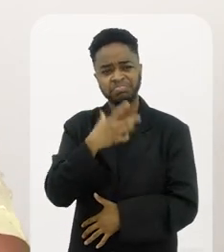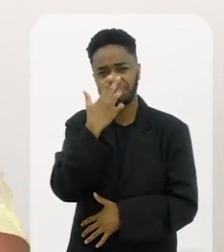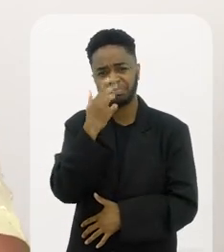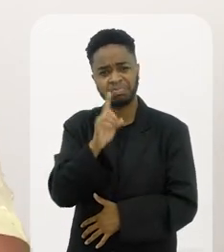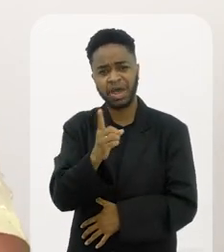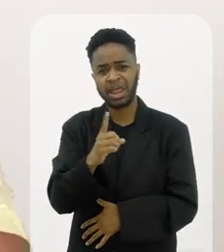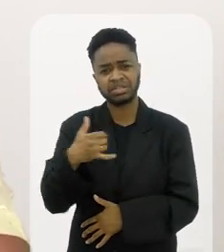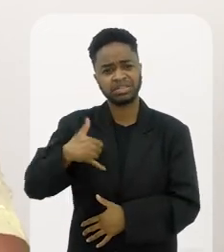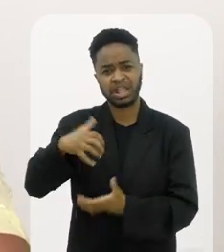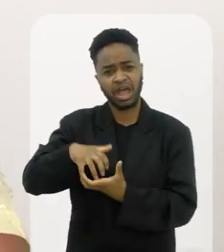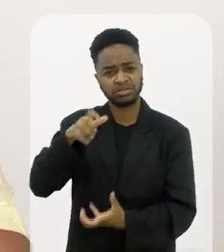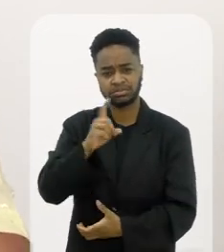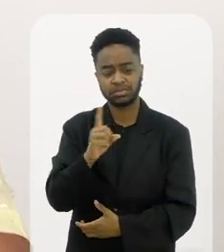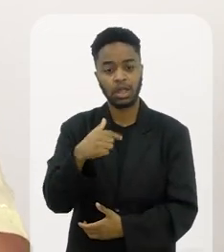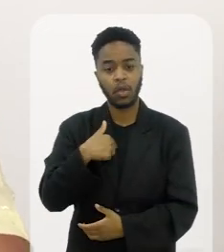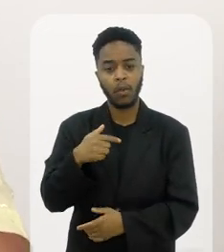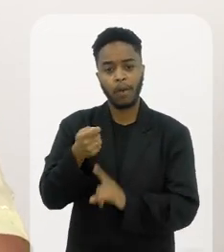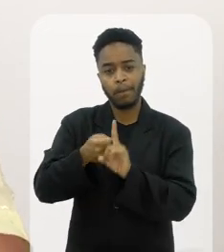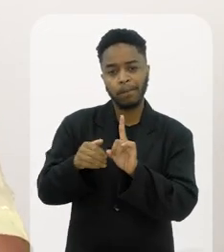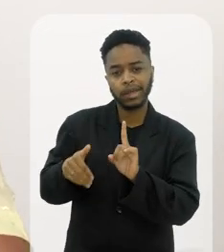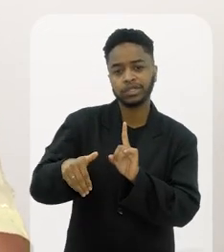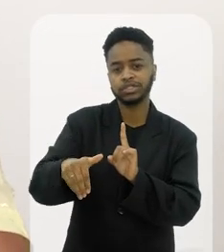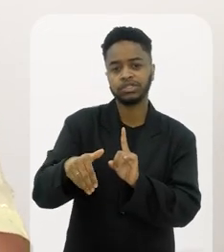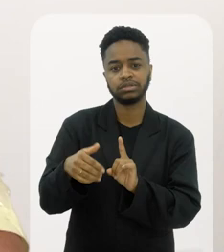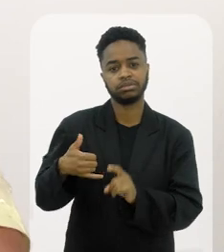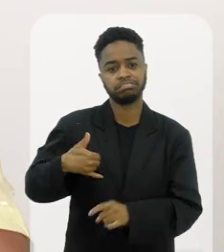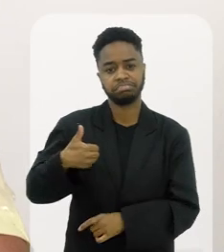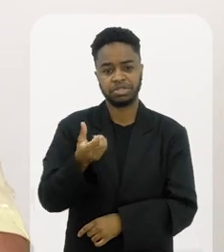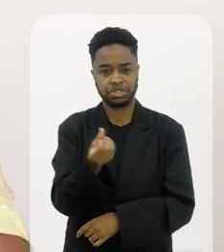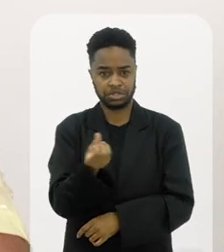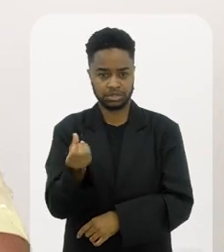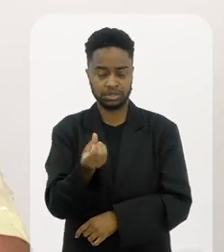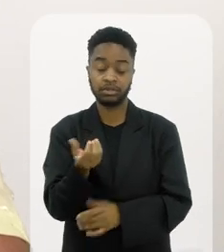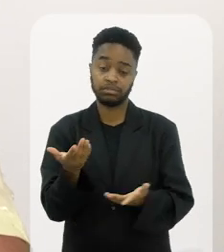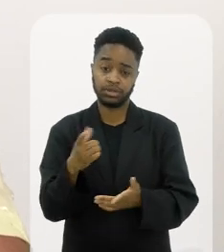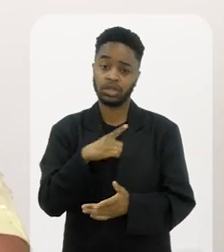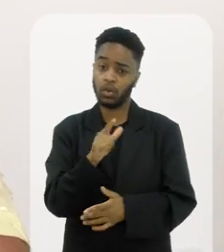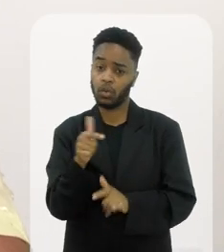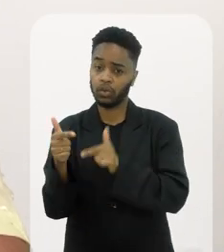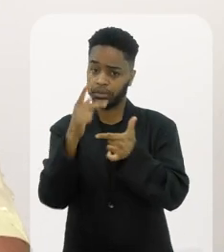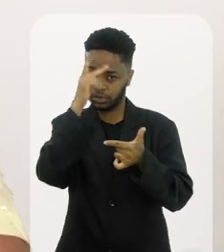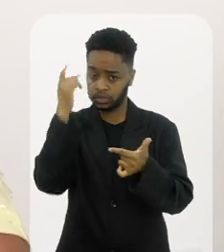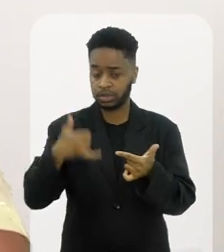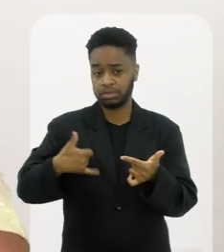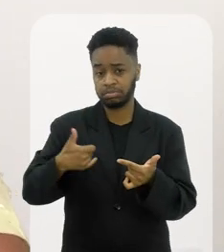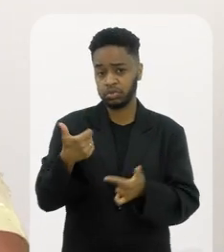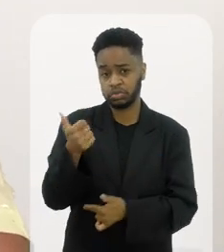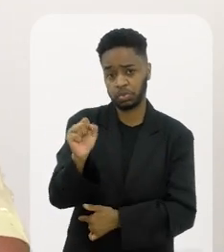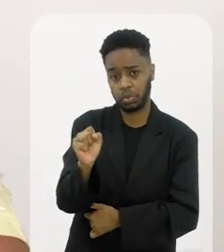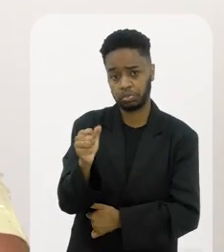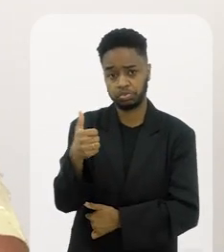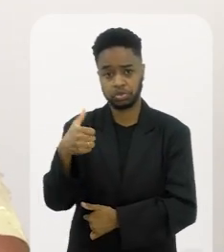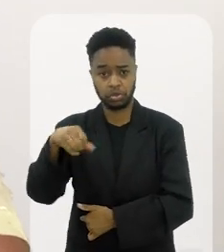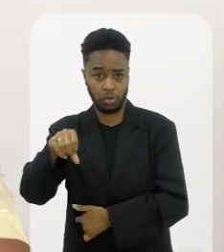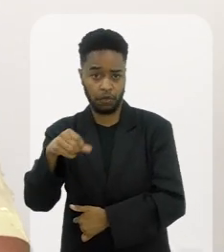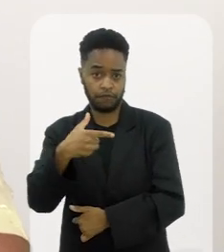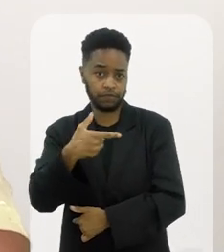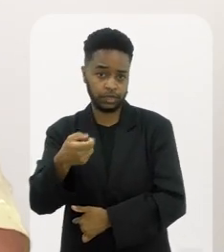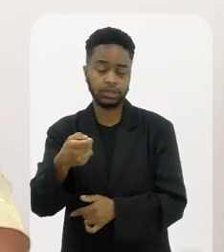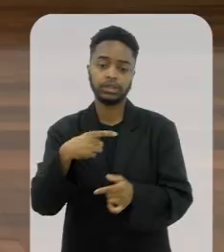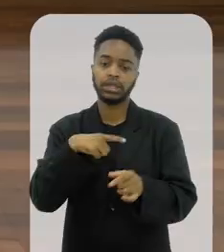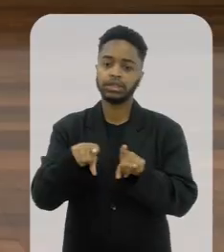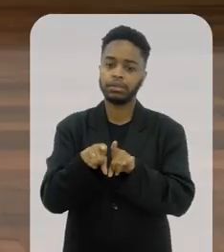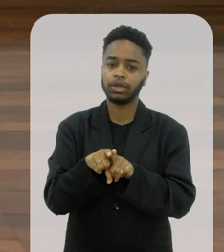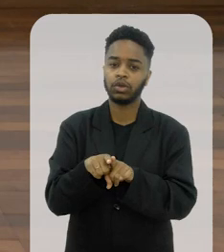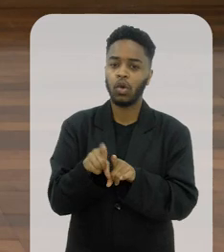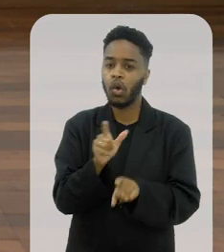né? Eu, mês que vem, faço 66 anos e tem gente lá com 18, 19, 20, mais novas que o meu filho.